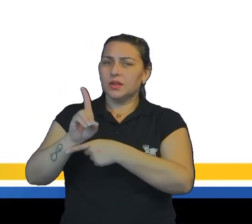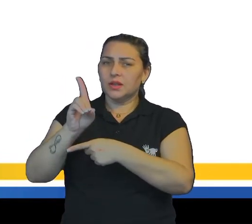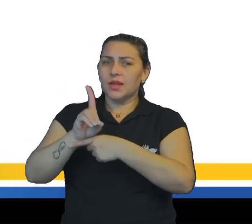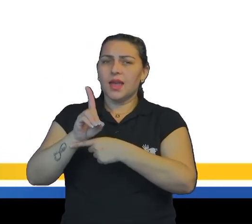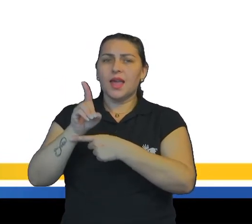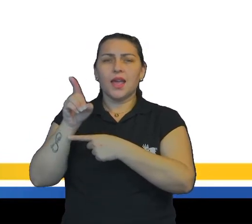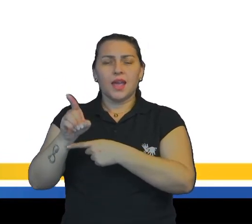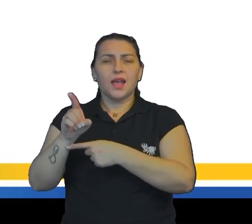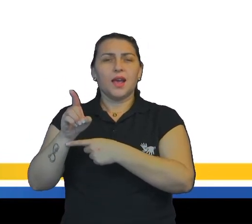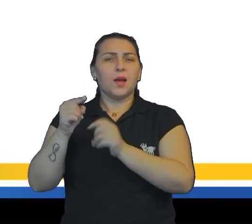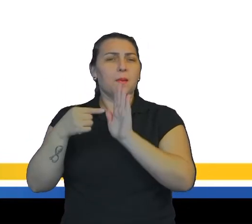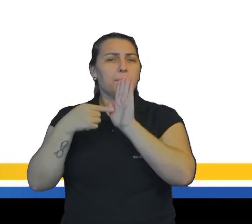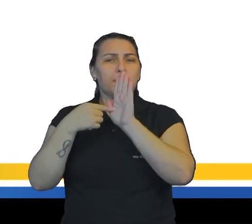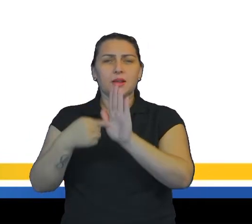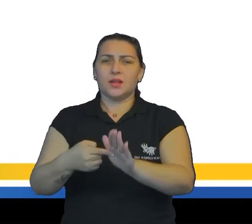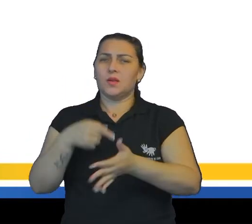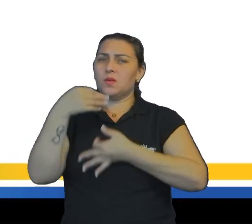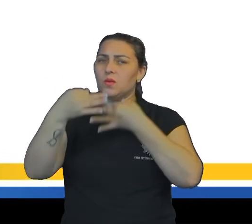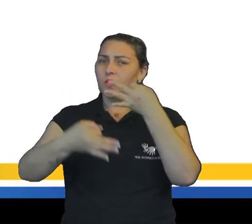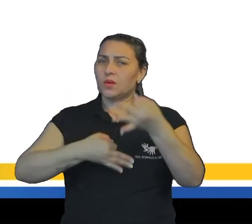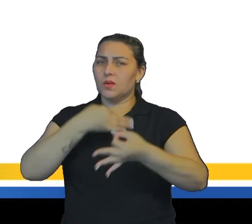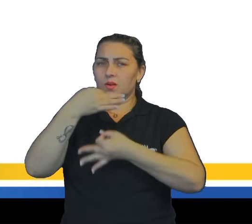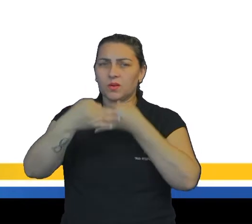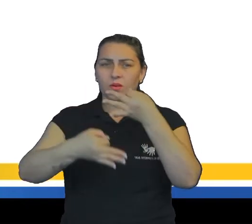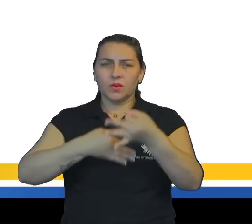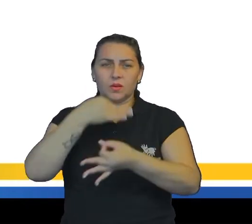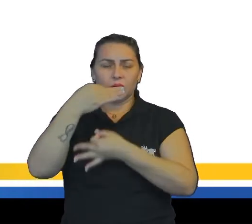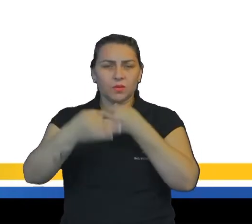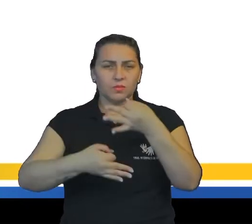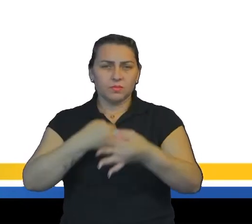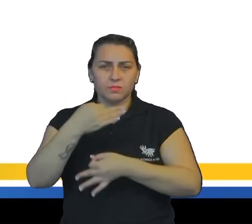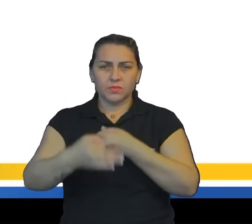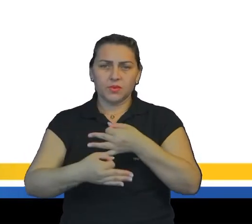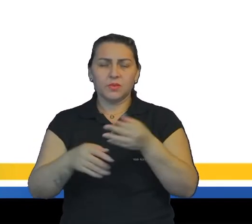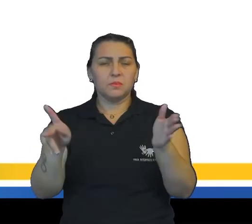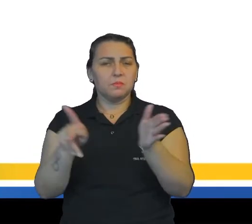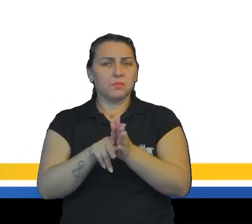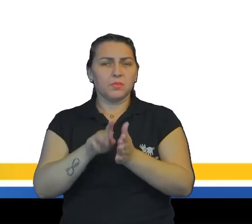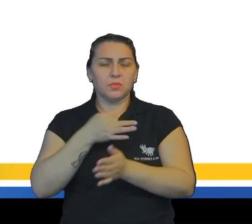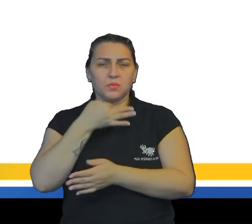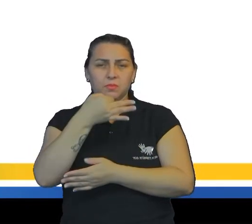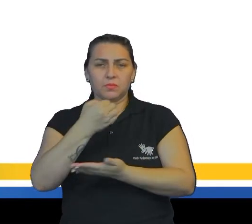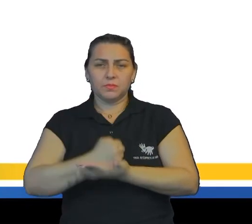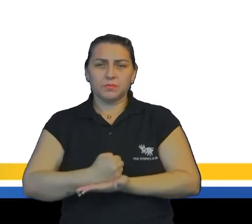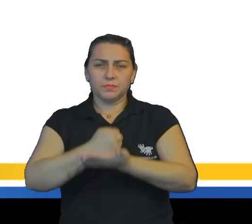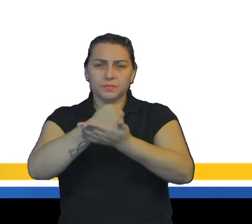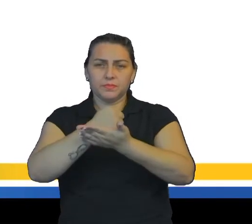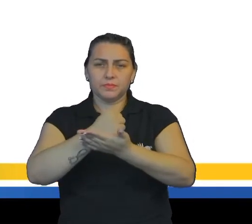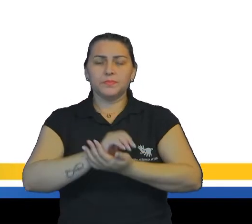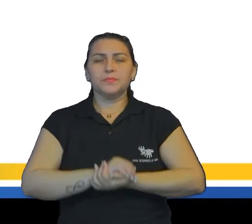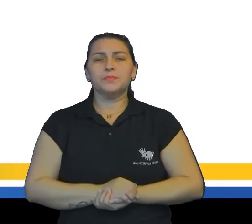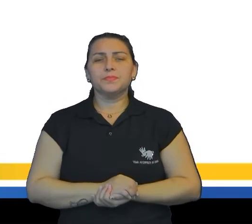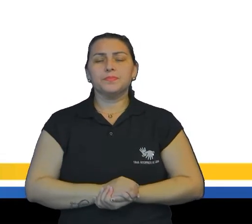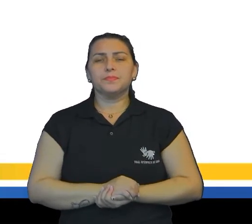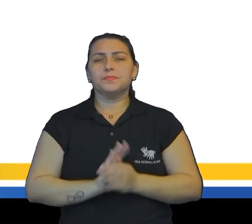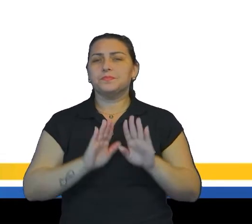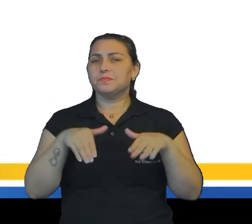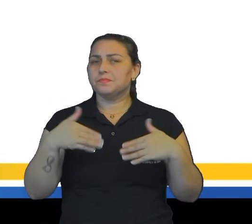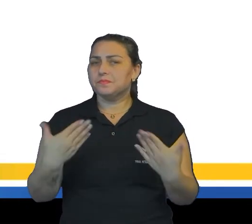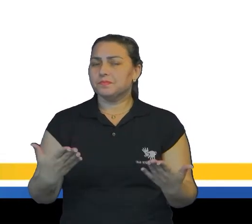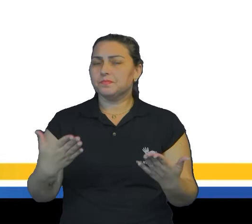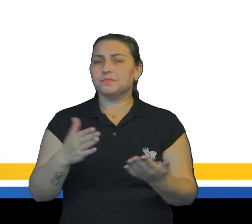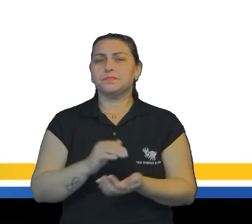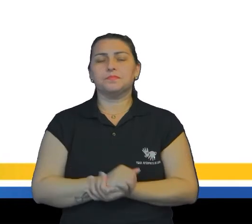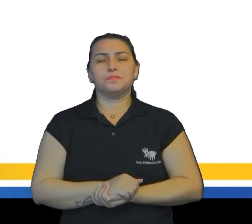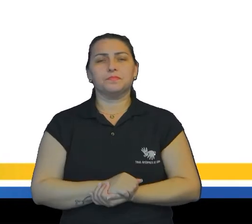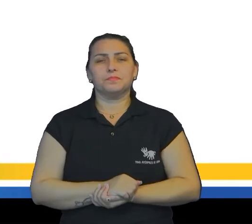letra D, ele não apresenta um argumento que sustente a sua opinião. E aí,